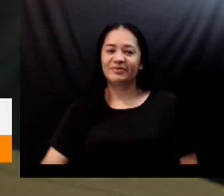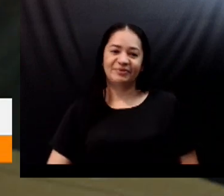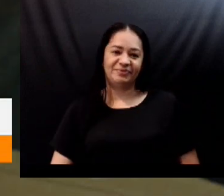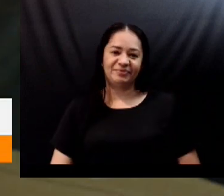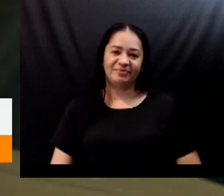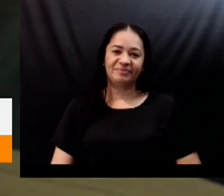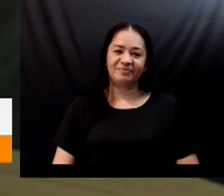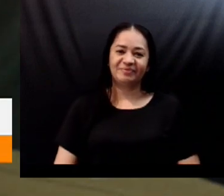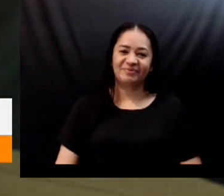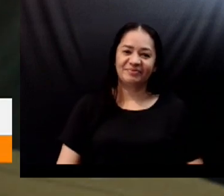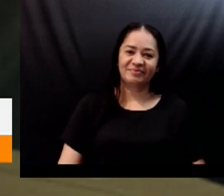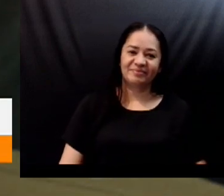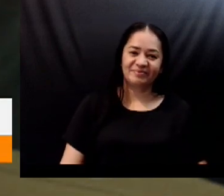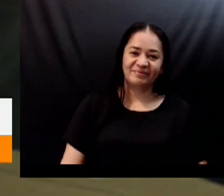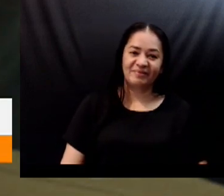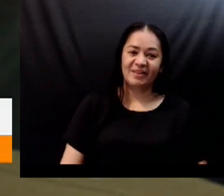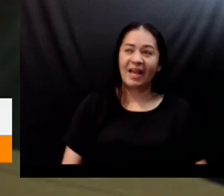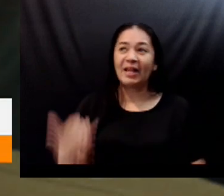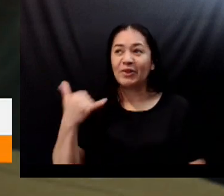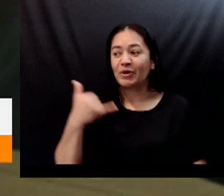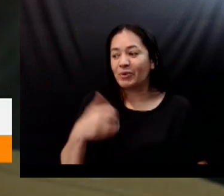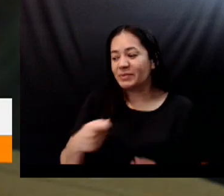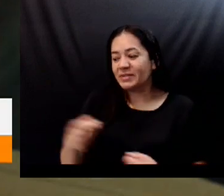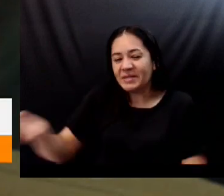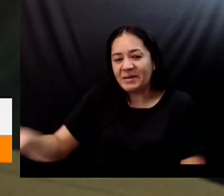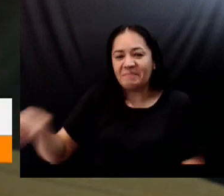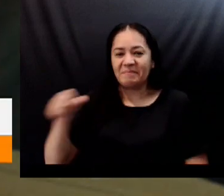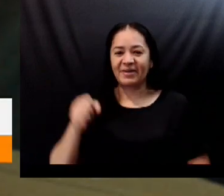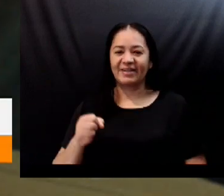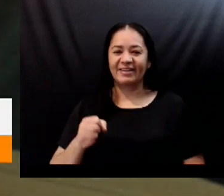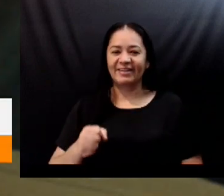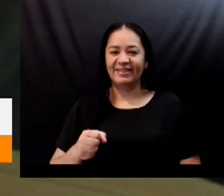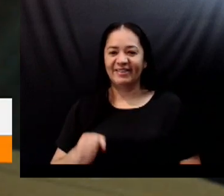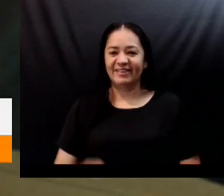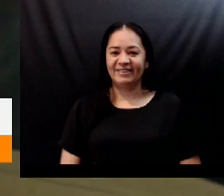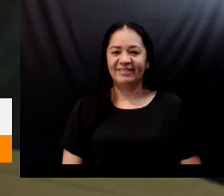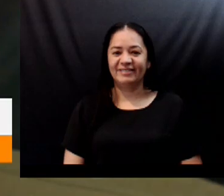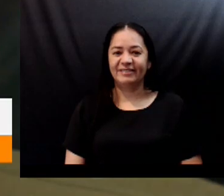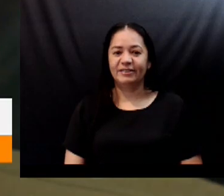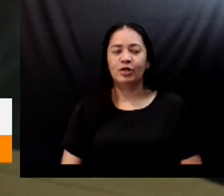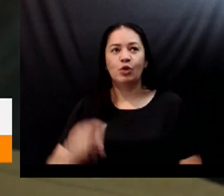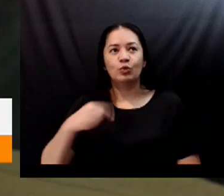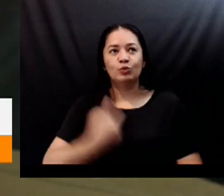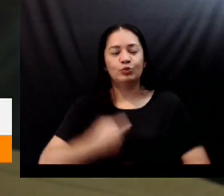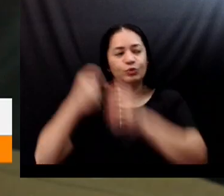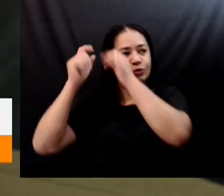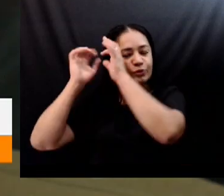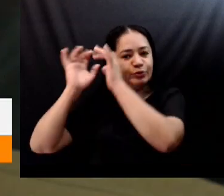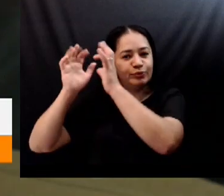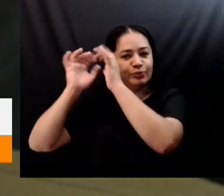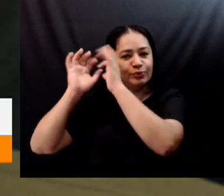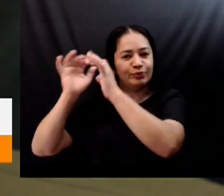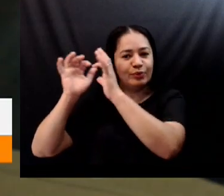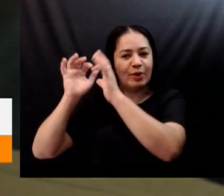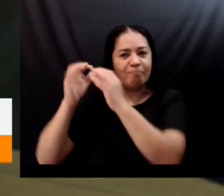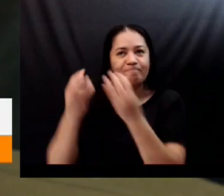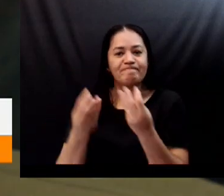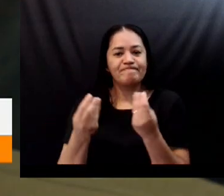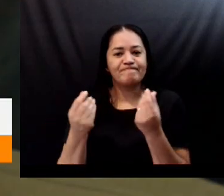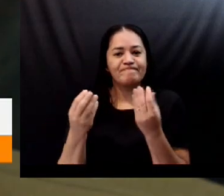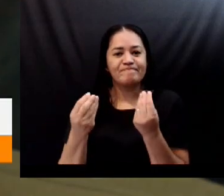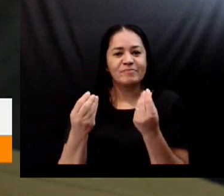tive que buscar. É bem assim que funciona. Ah, o nosso cérebro, ele é uma coisa, assim, impressionante,